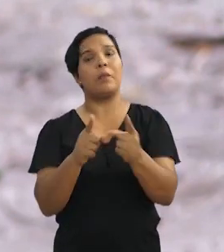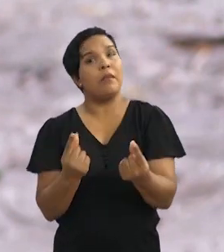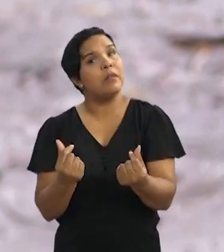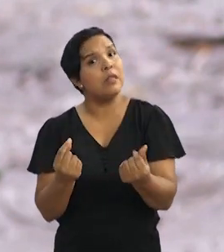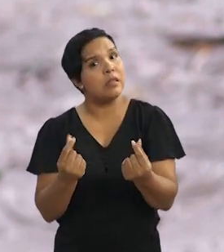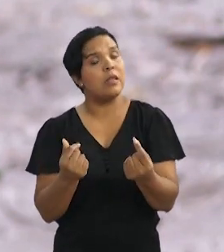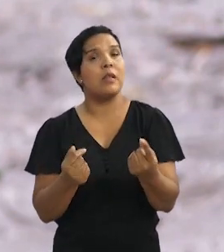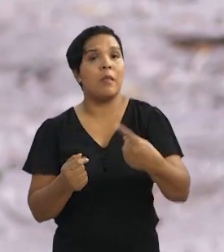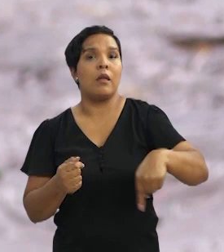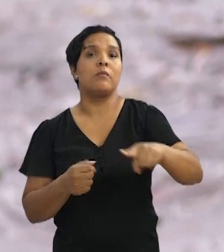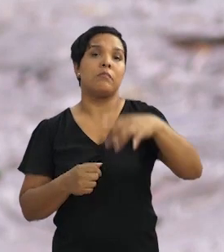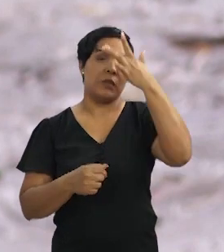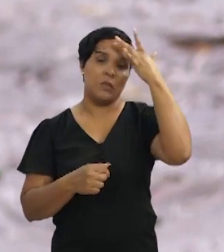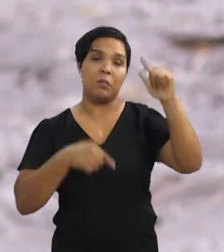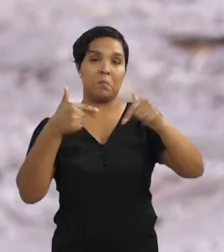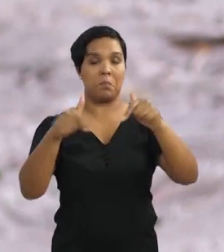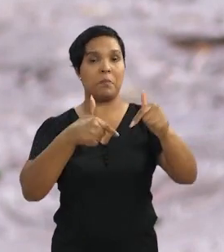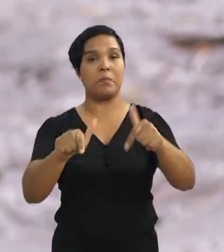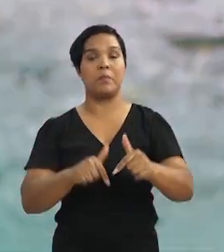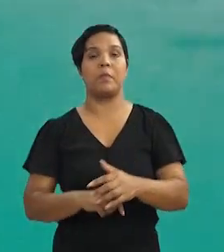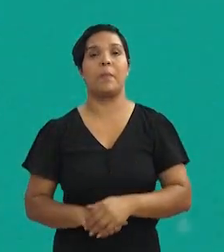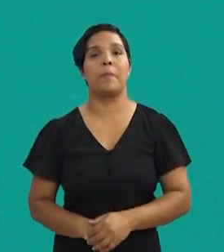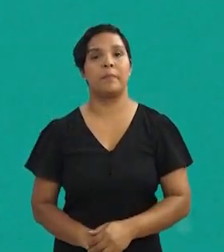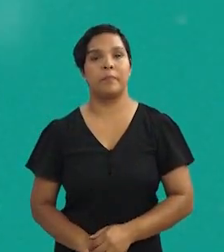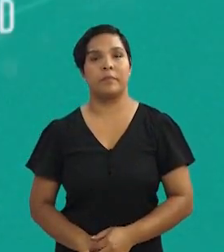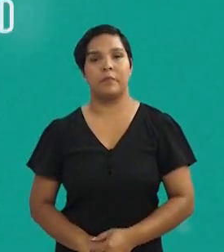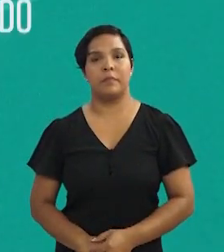grandes perdas financeiras para os criadores. Confira.